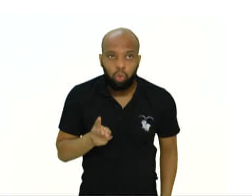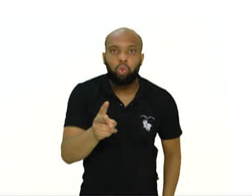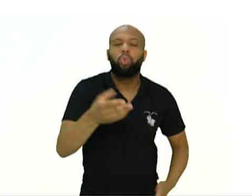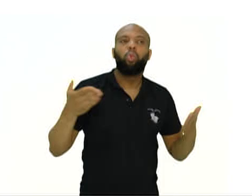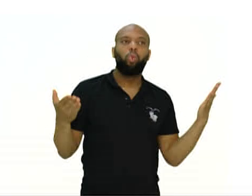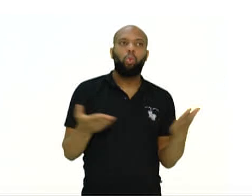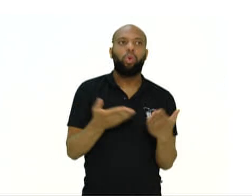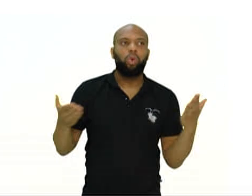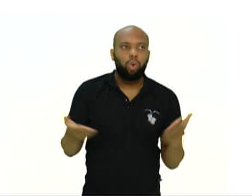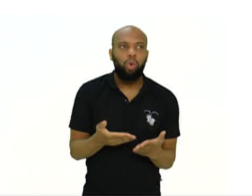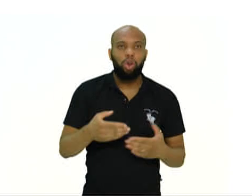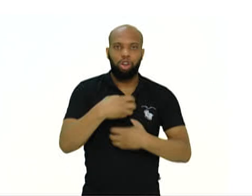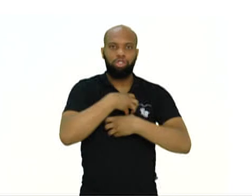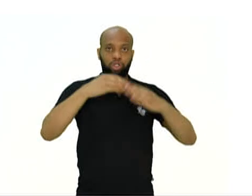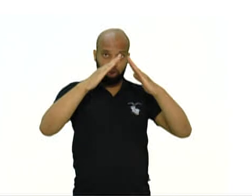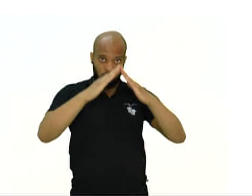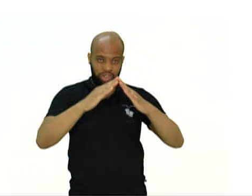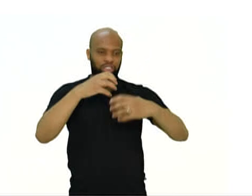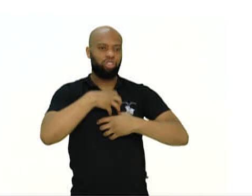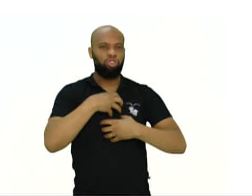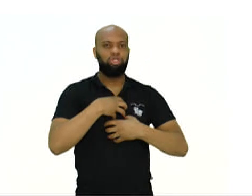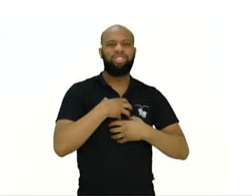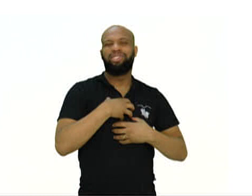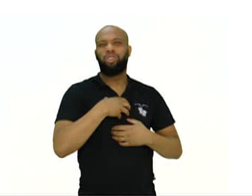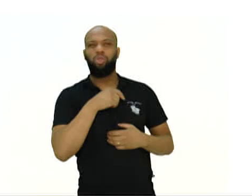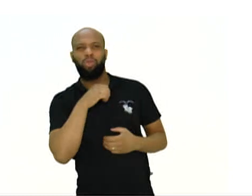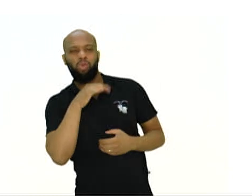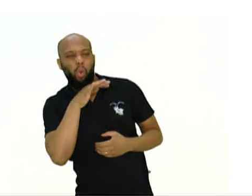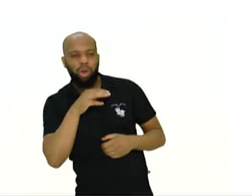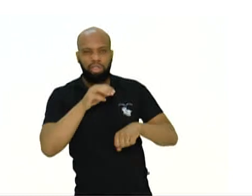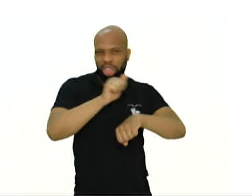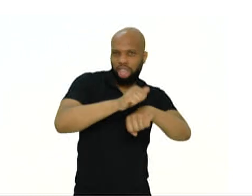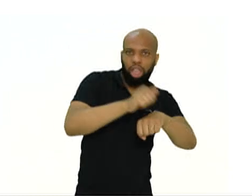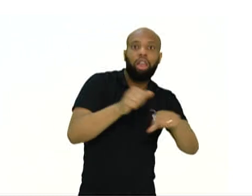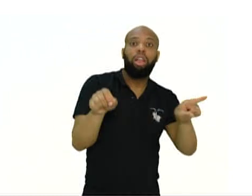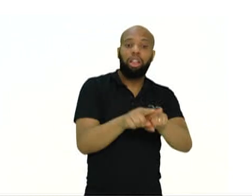Continuando falando da questão das moradias precárias, é comum nós